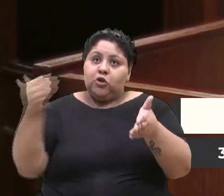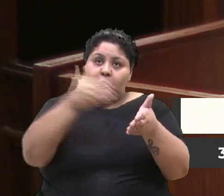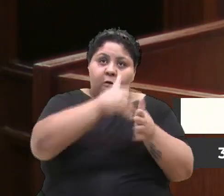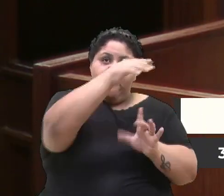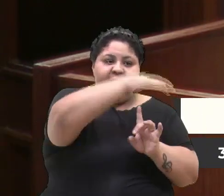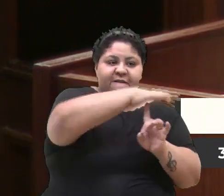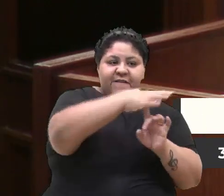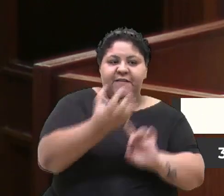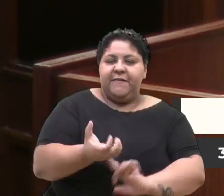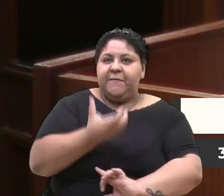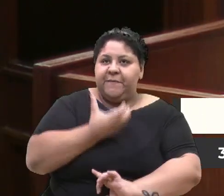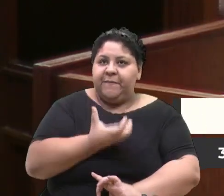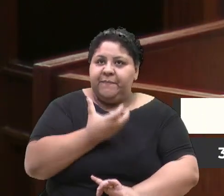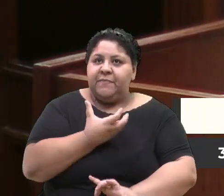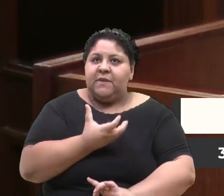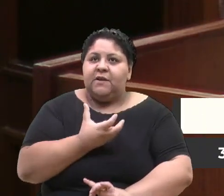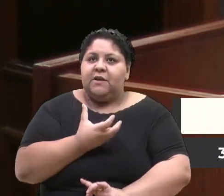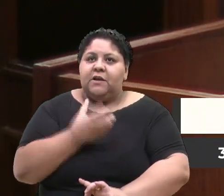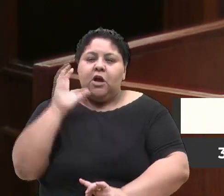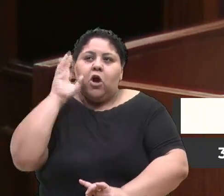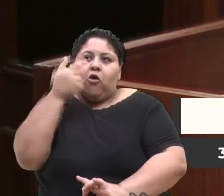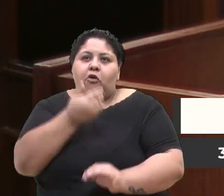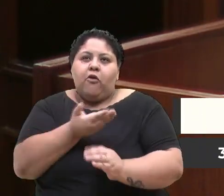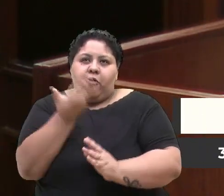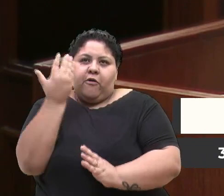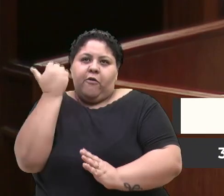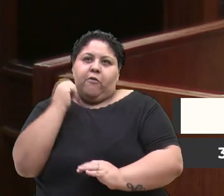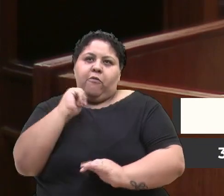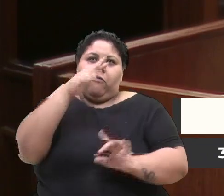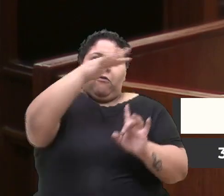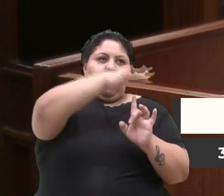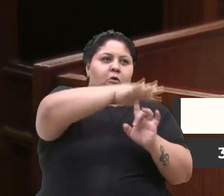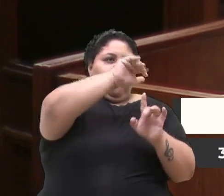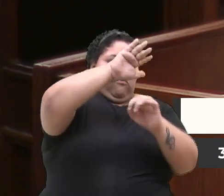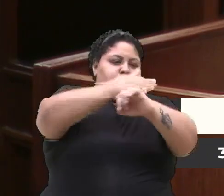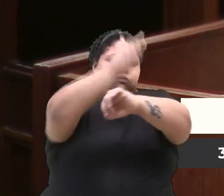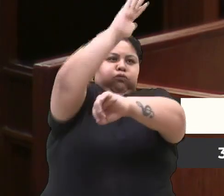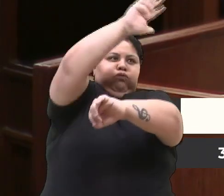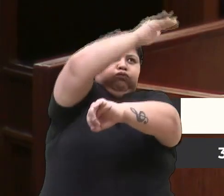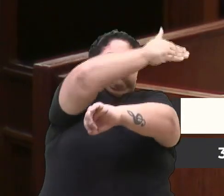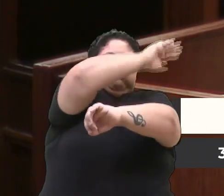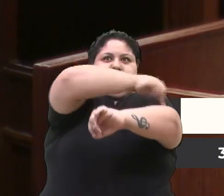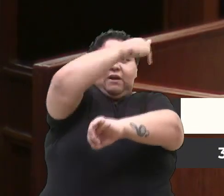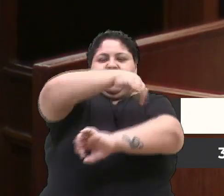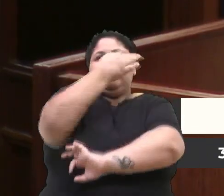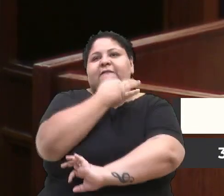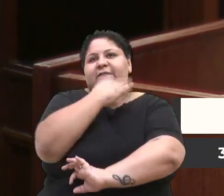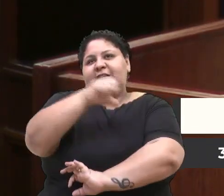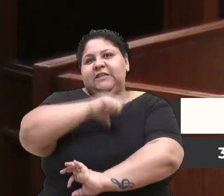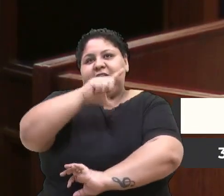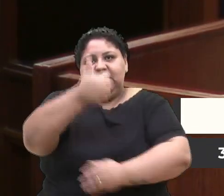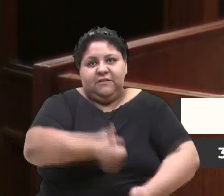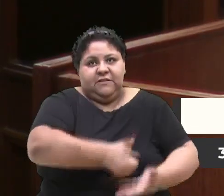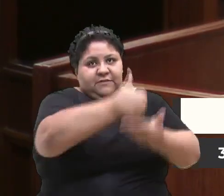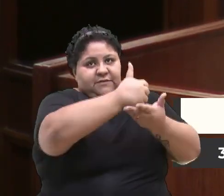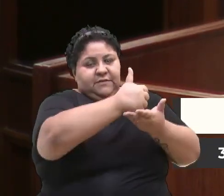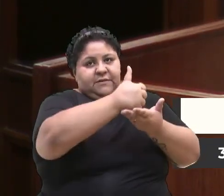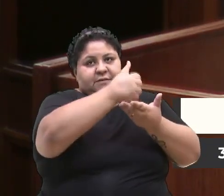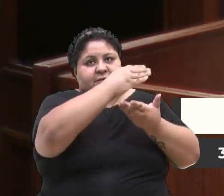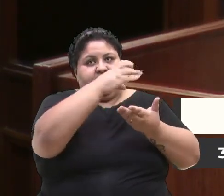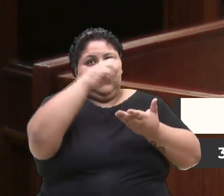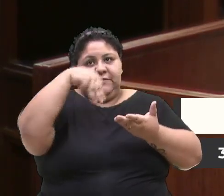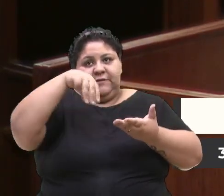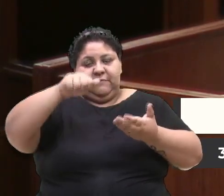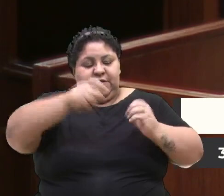Natal, que ocorria antigamente com a área coberta aqui em Caxias do Sul. Tivemos o apoio da SEMA, que nos